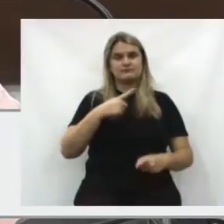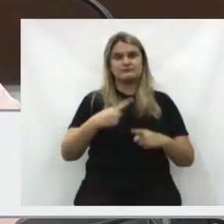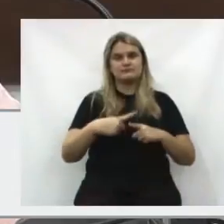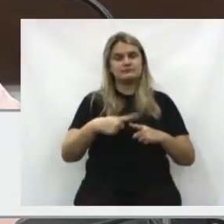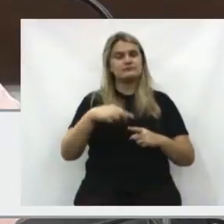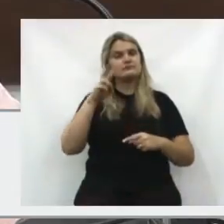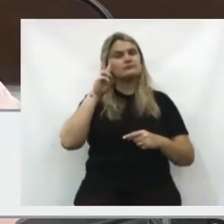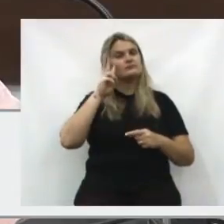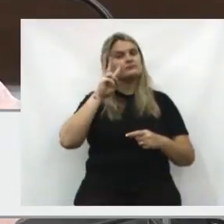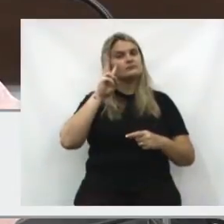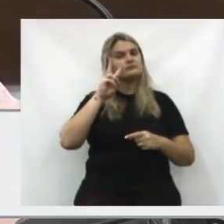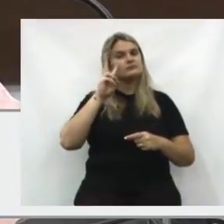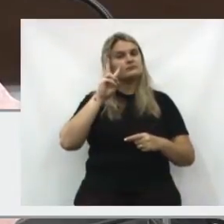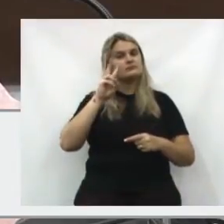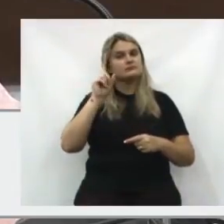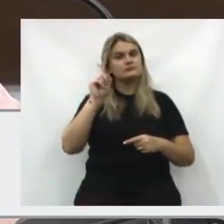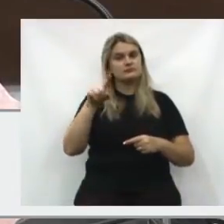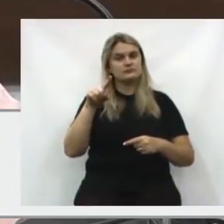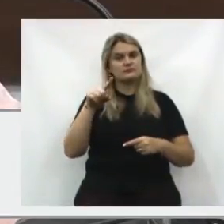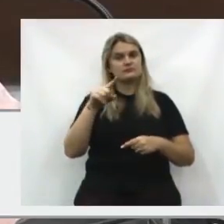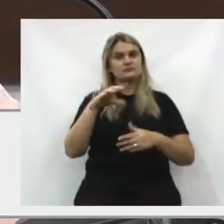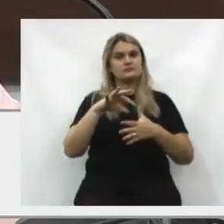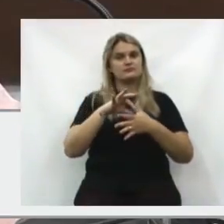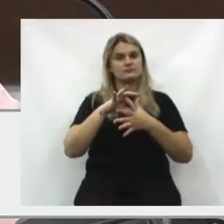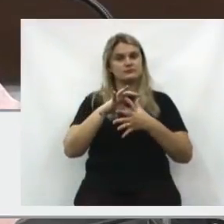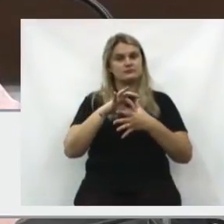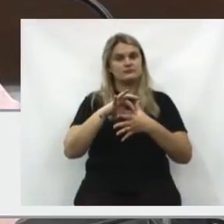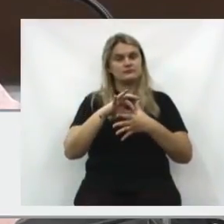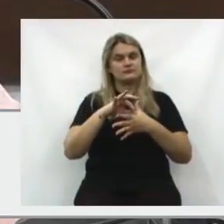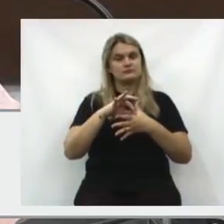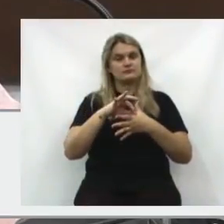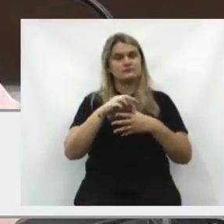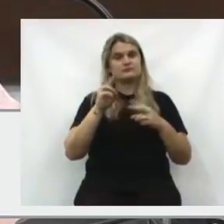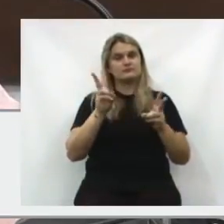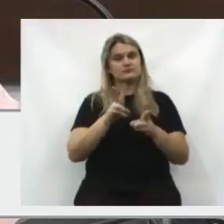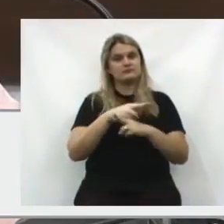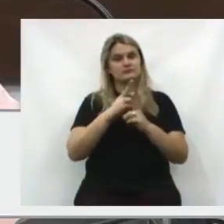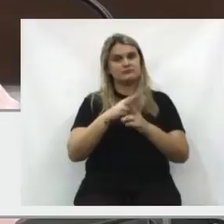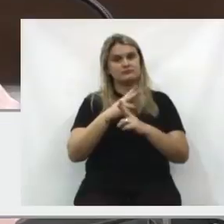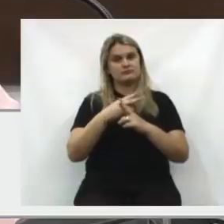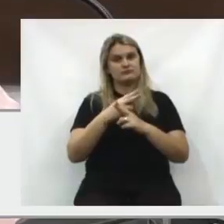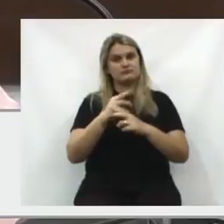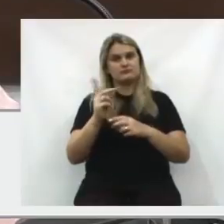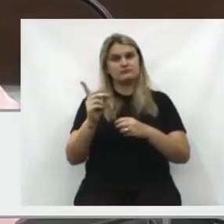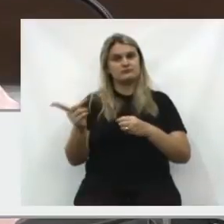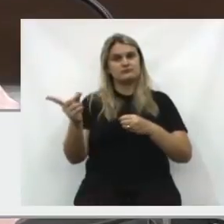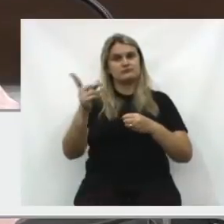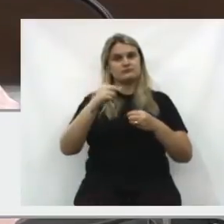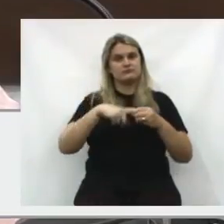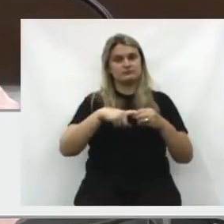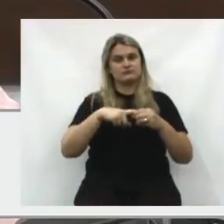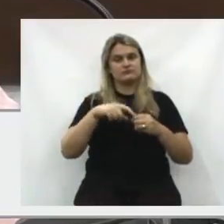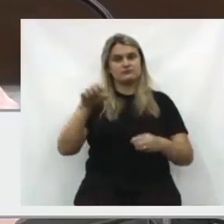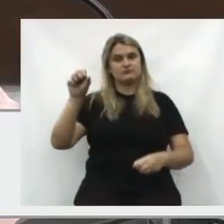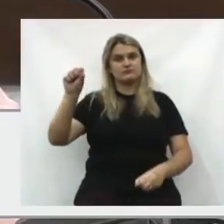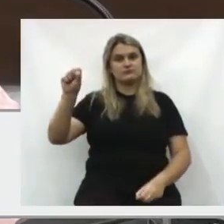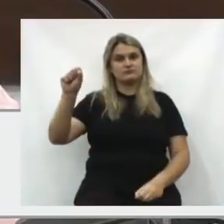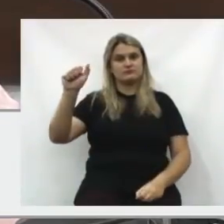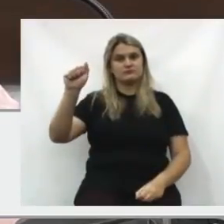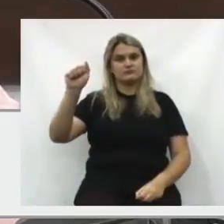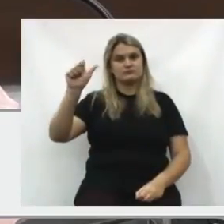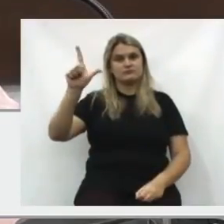sua ira. Porque se lembrou de que eram de carne, vento que passa e não